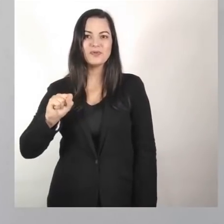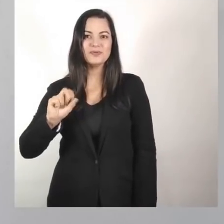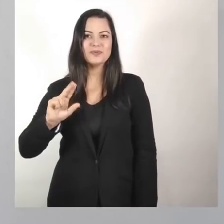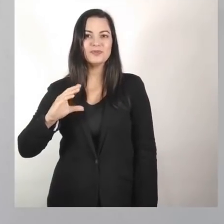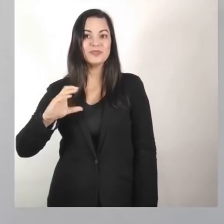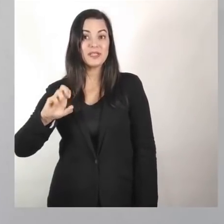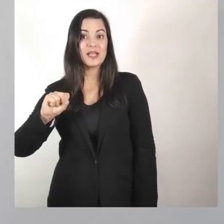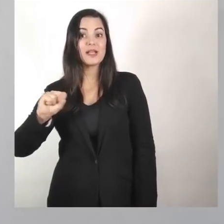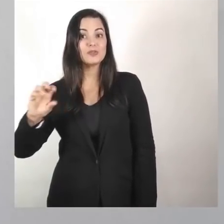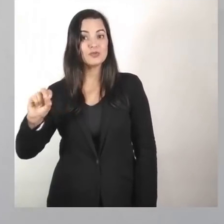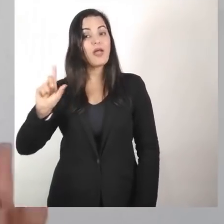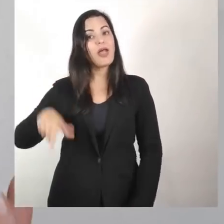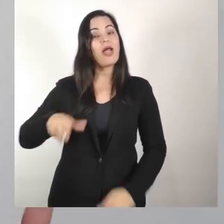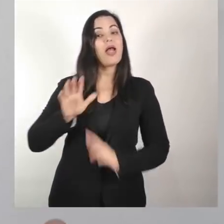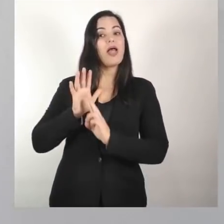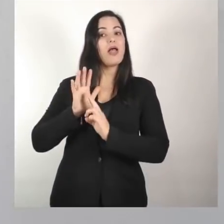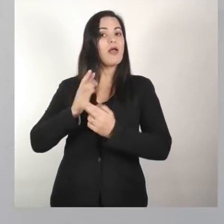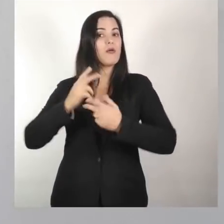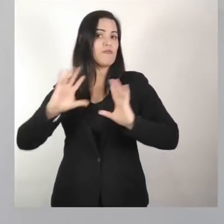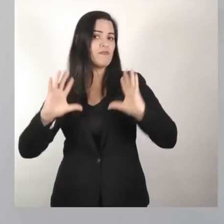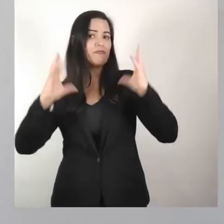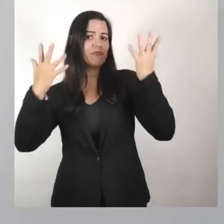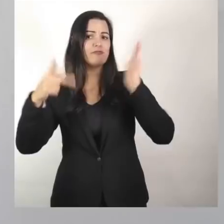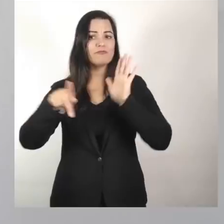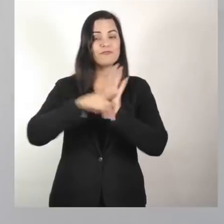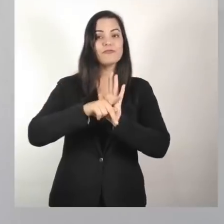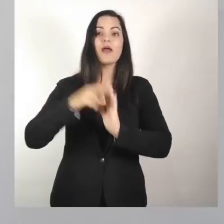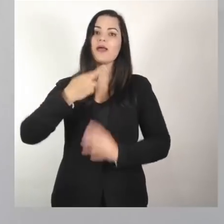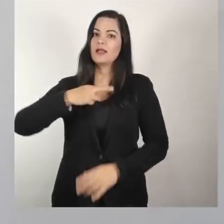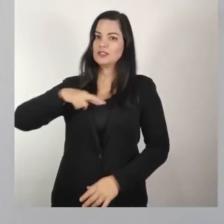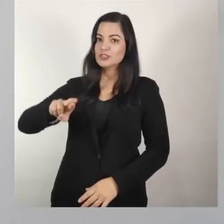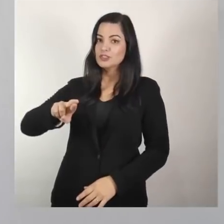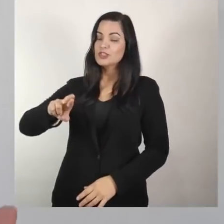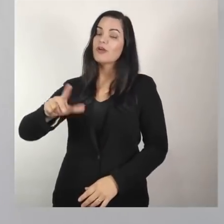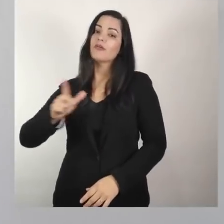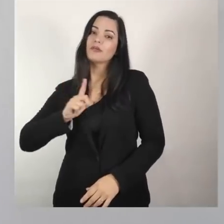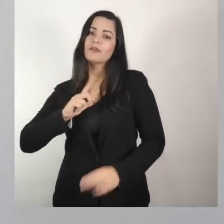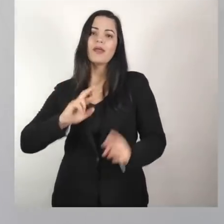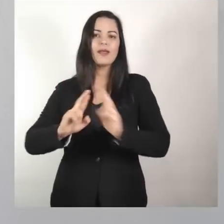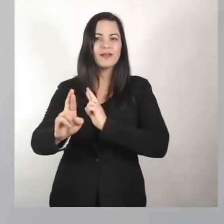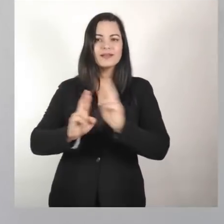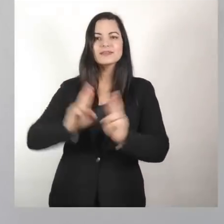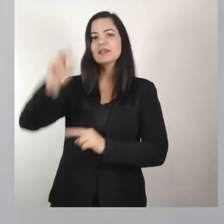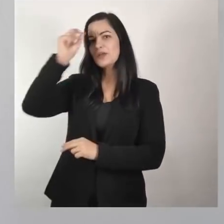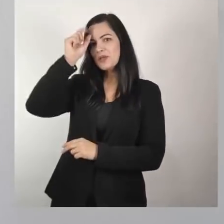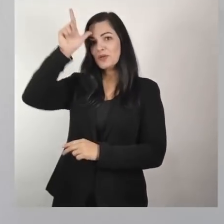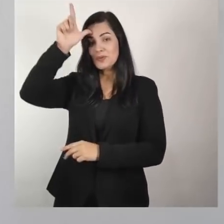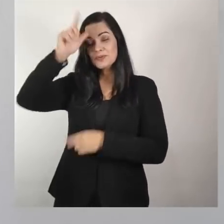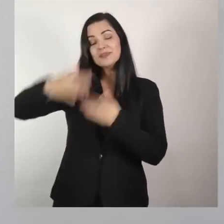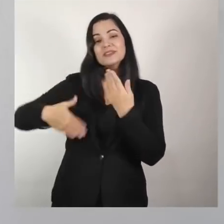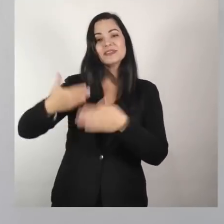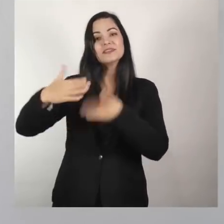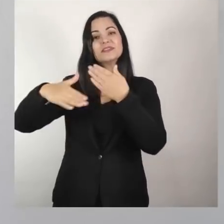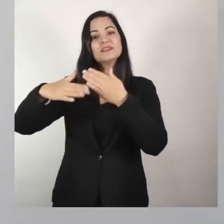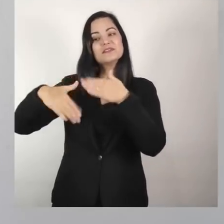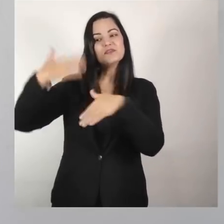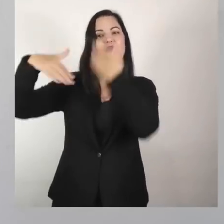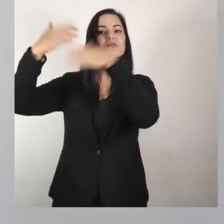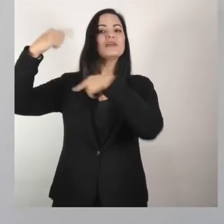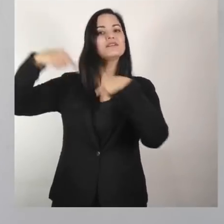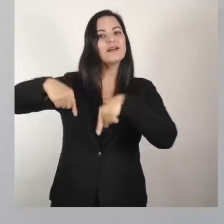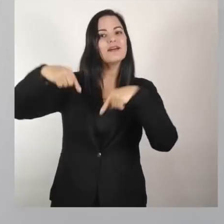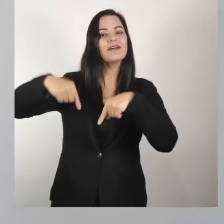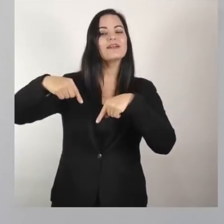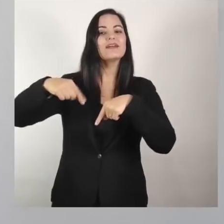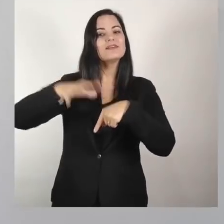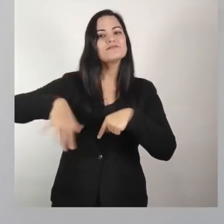manifestação religiosa que tem uma relação com a cultura e com a história de desenvolvimento aqui da